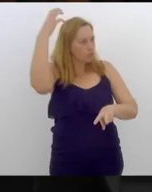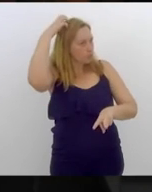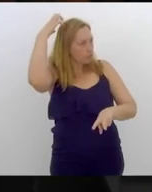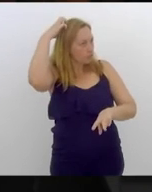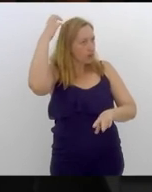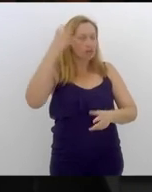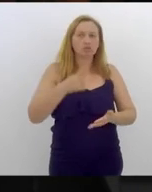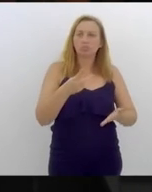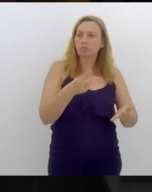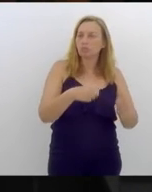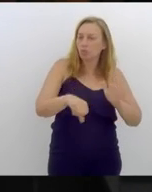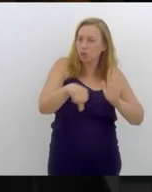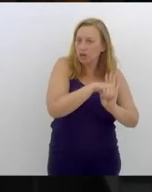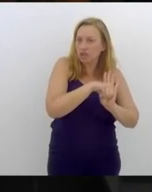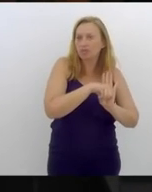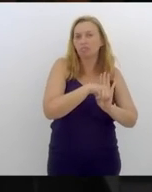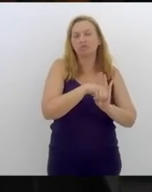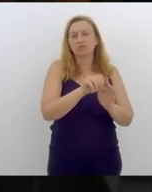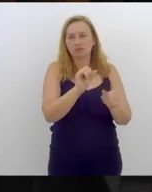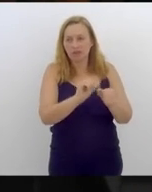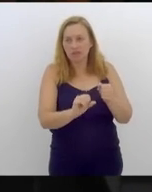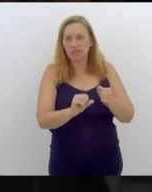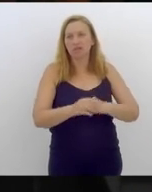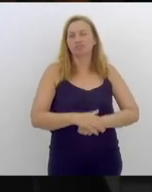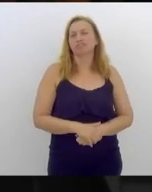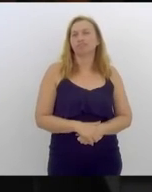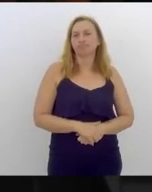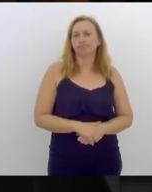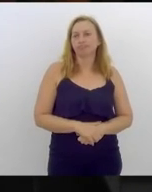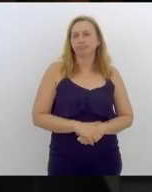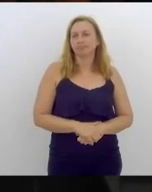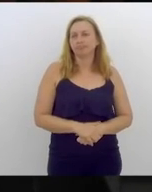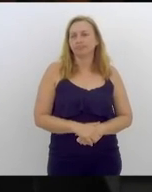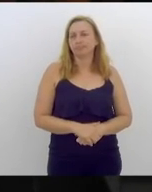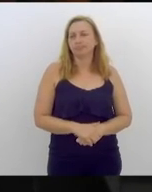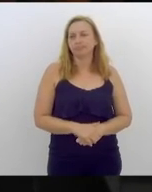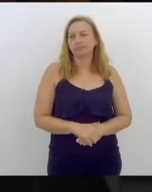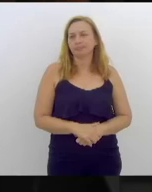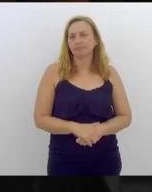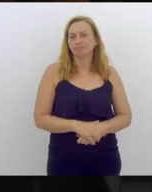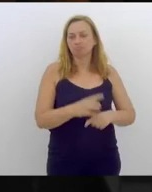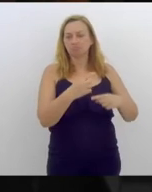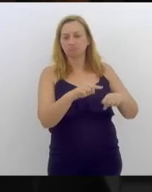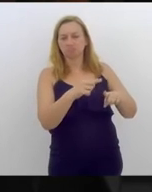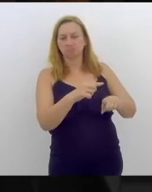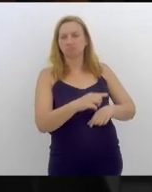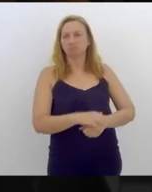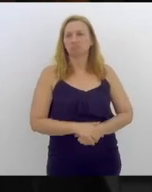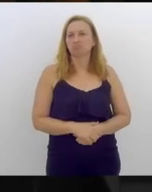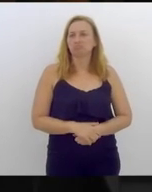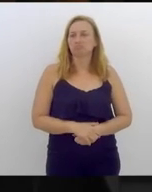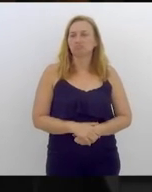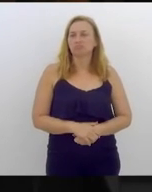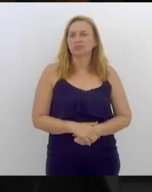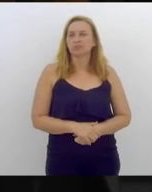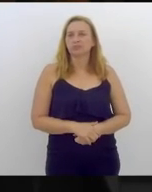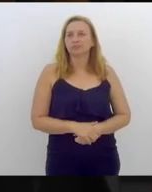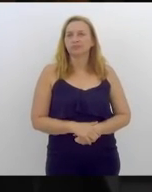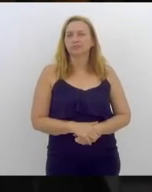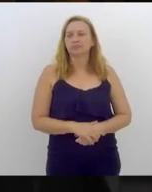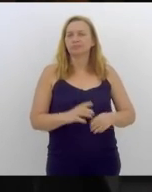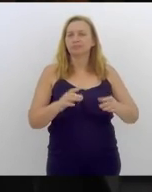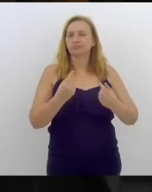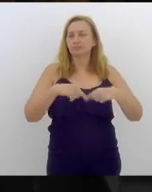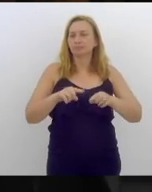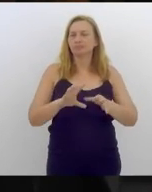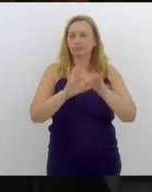crimes de ameaça intimidação ataques a